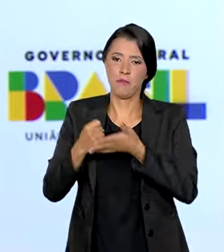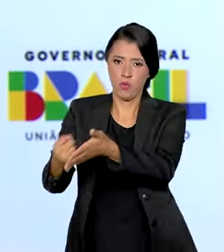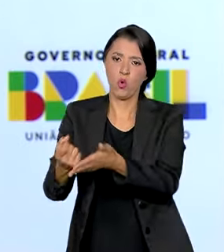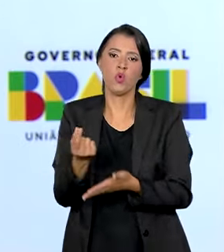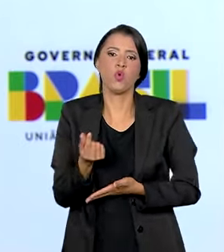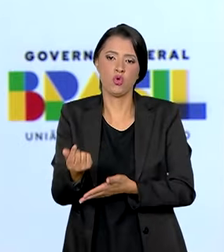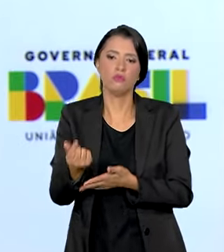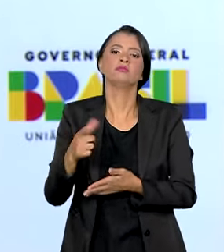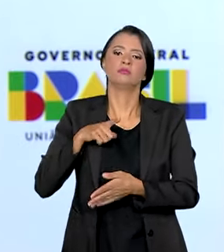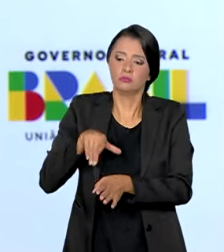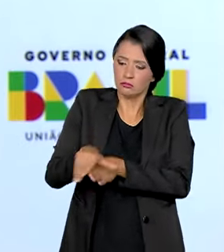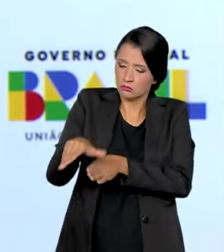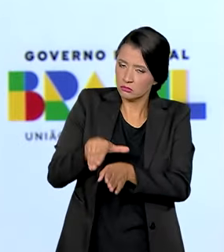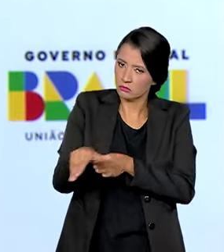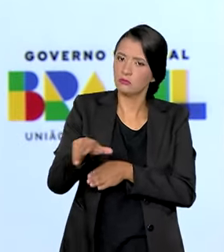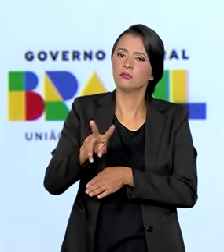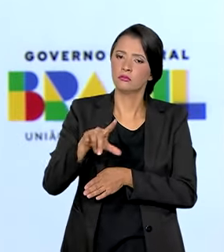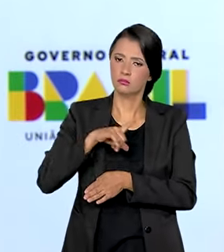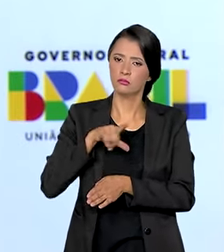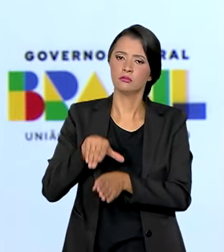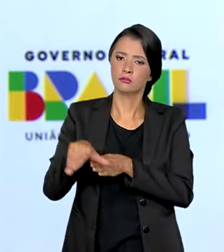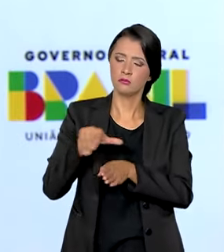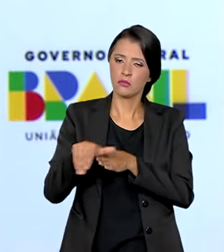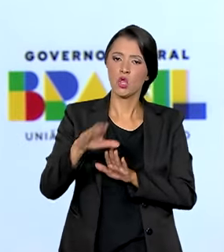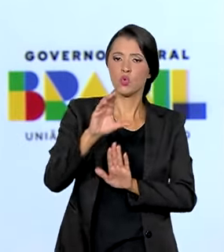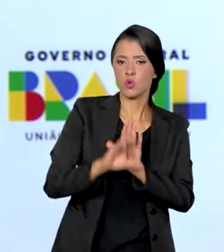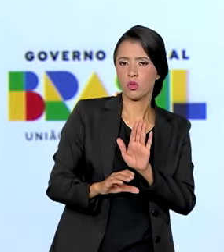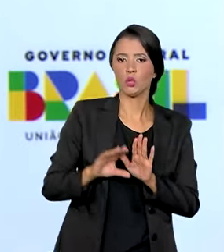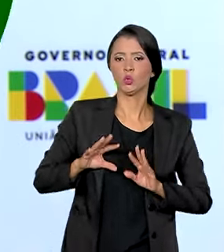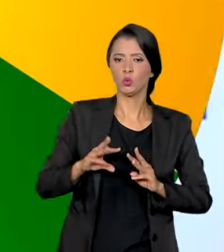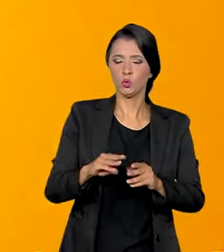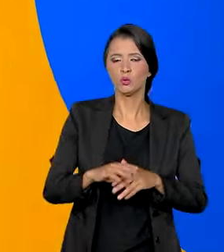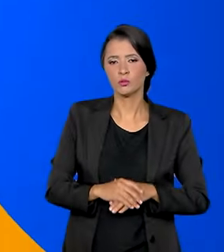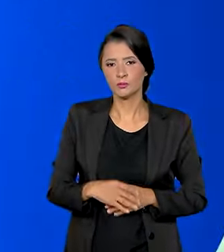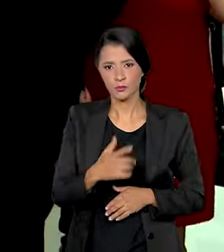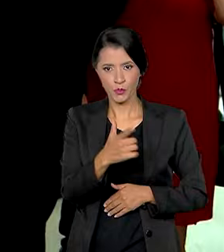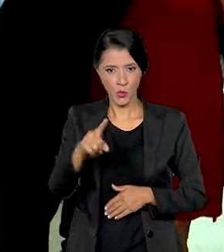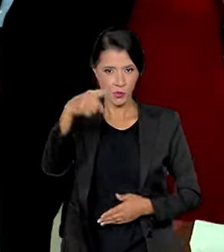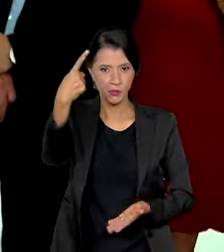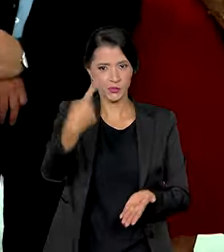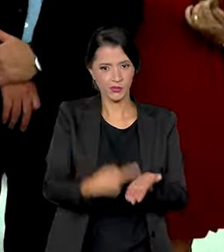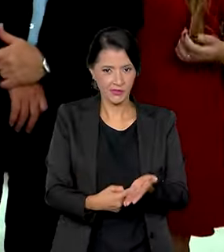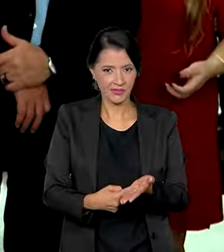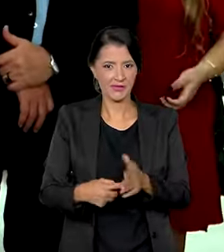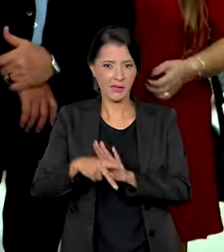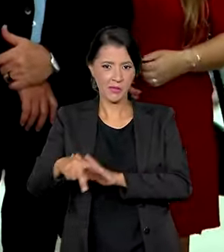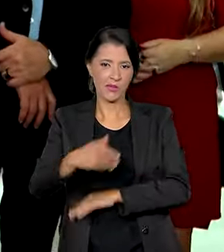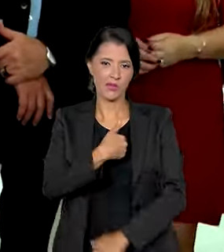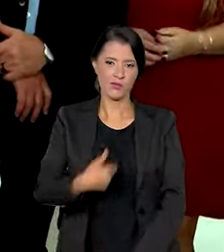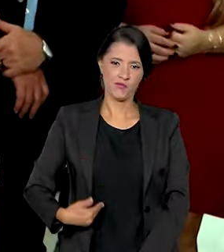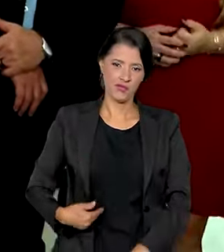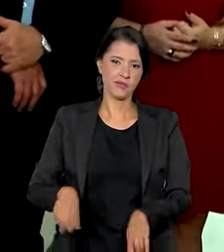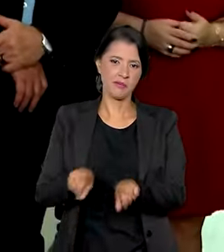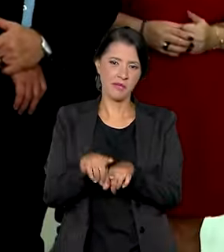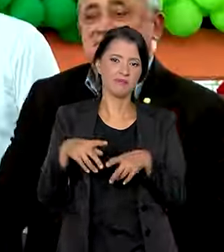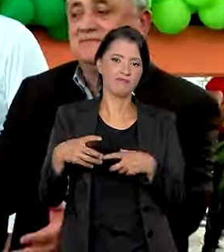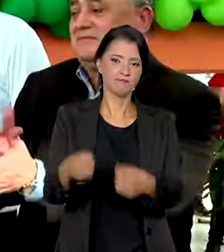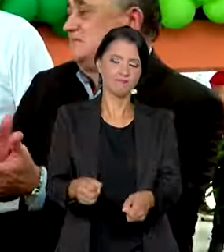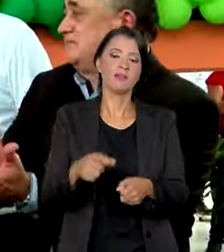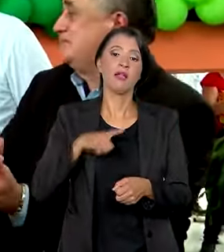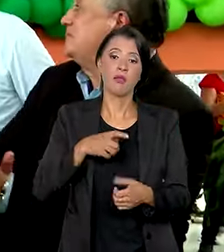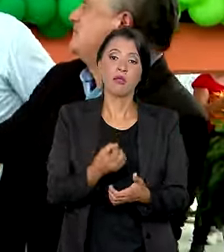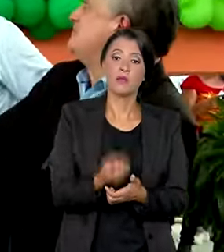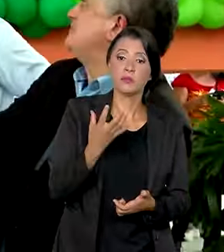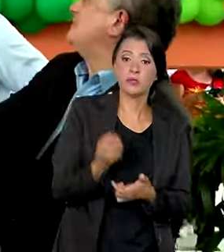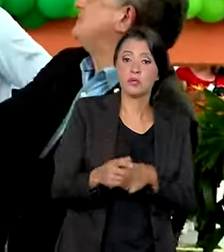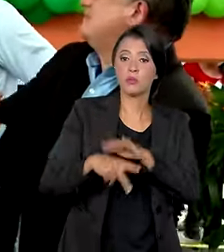apoio financeiro, vai ter toda a orientação, do ponto de vista curricular. Outro compromisso firmado pelo governo é